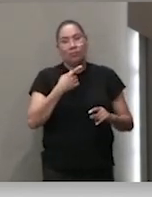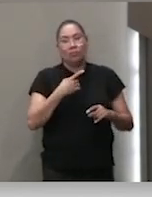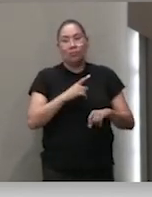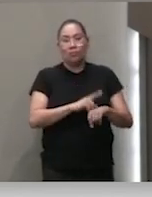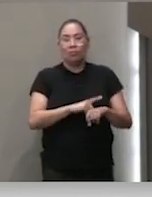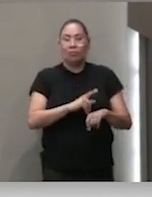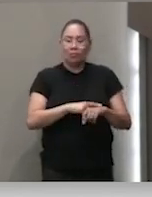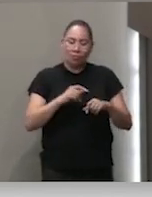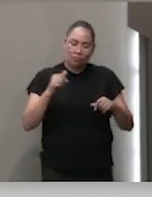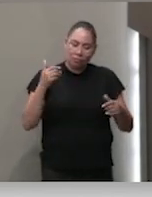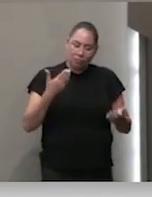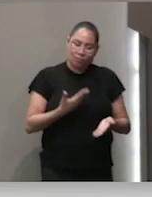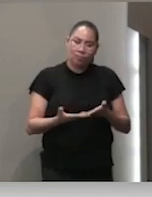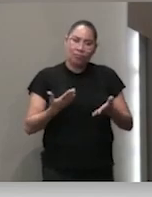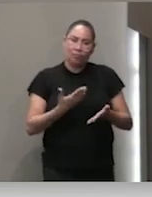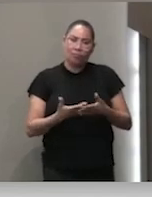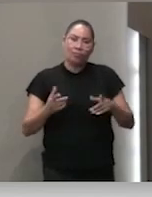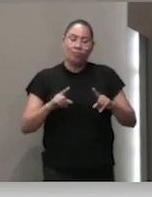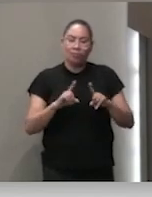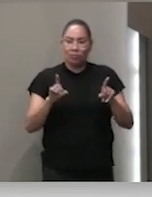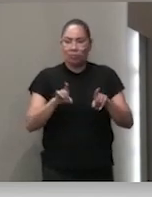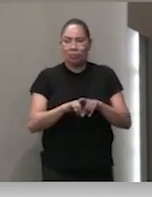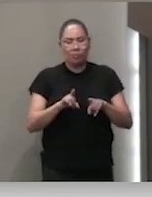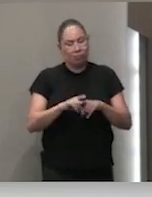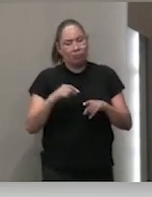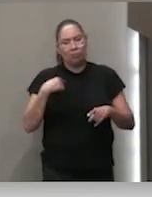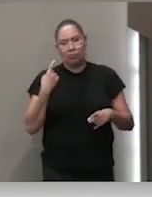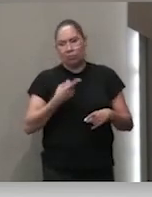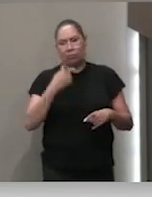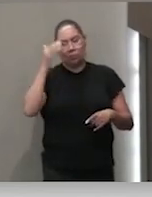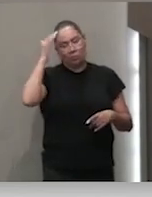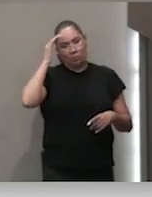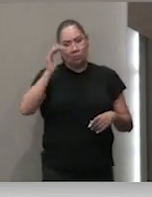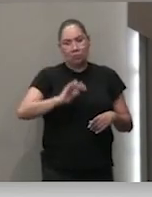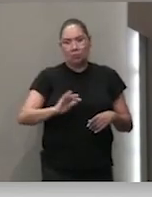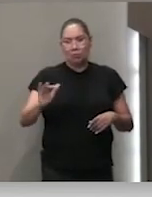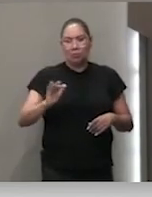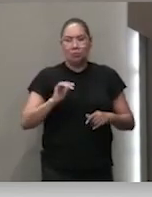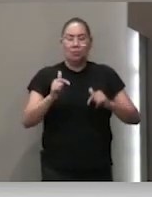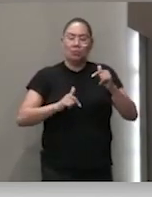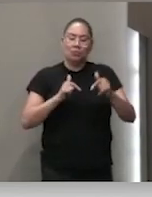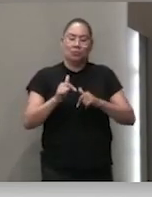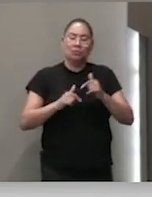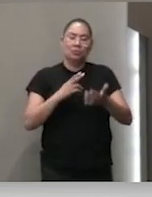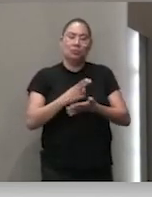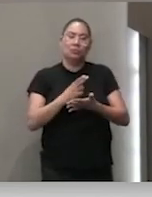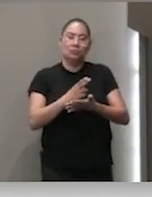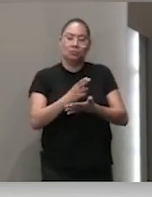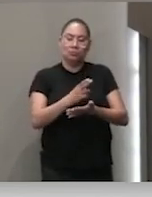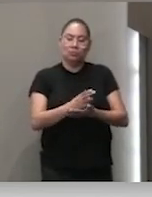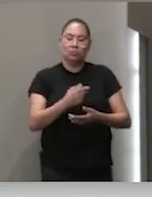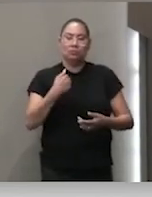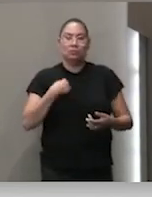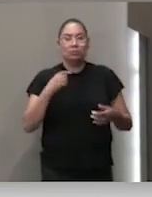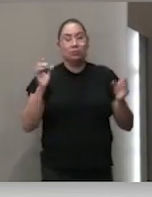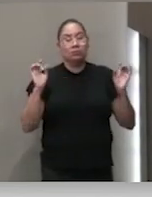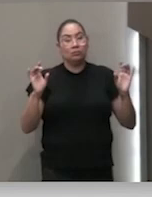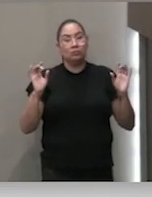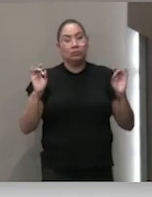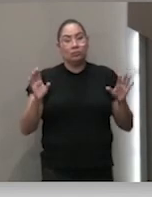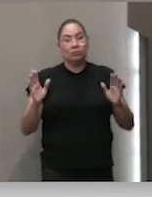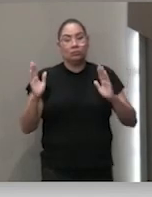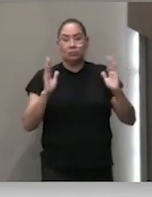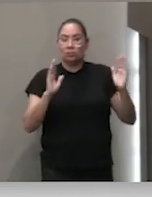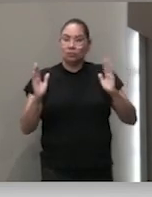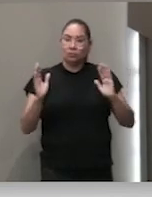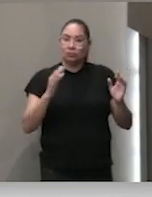derrota. Mas também a gente segue de cabeça erguida, o trabalho continua. Eu, em especial, nesse período